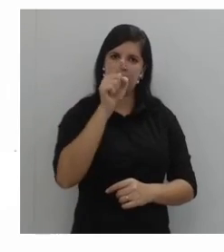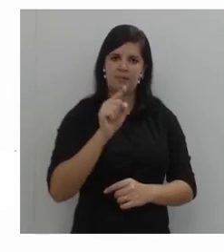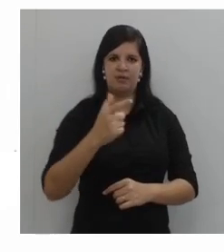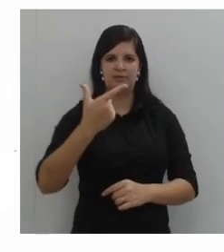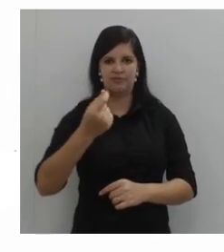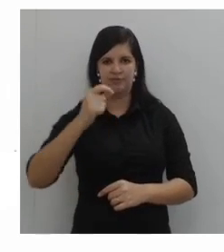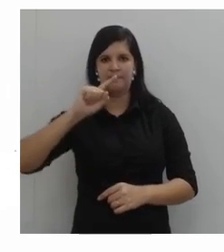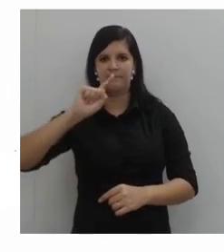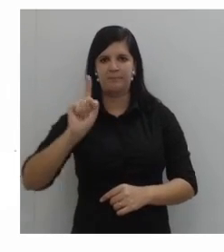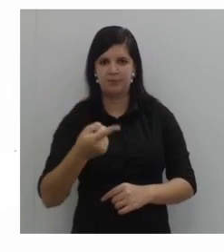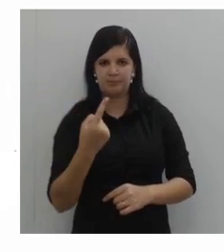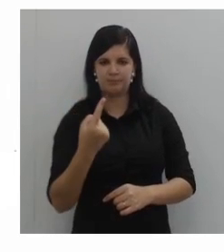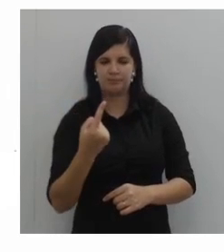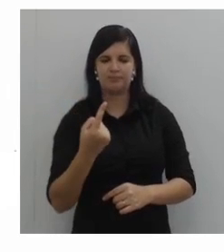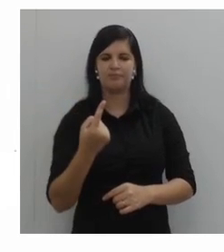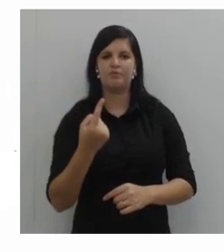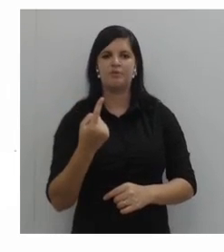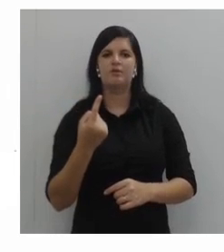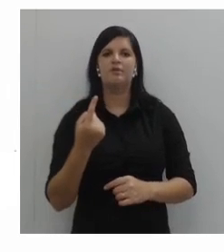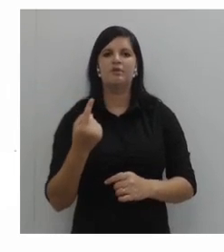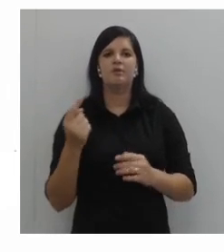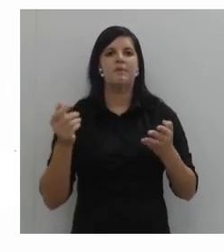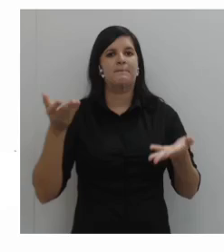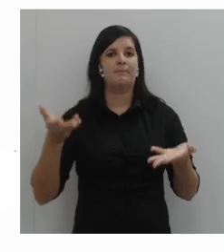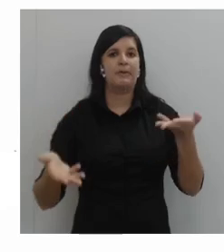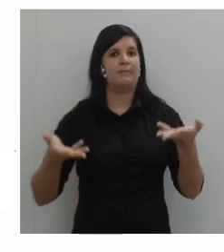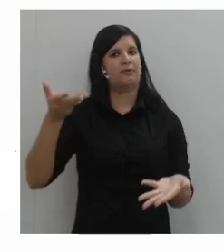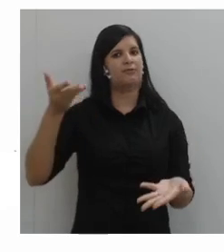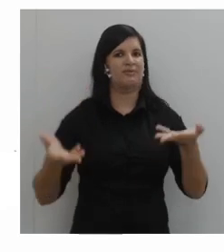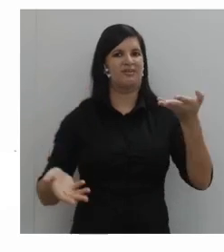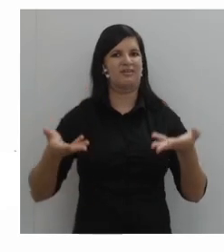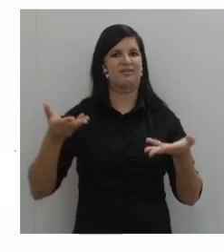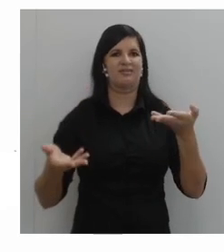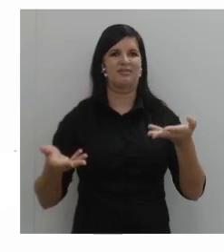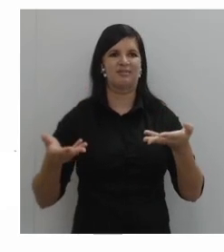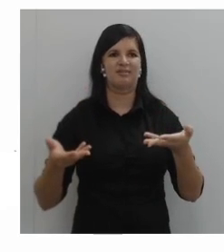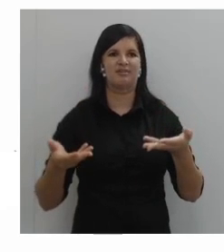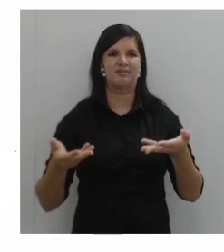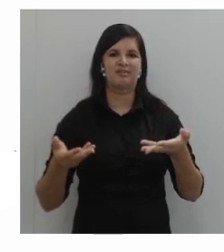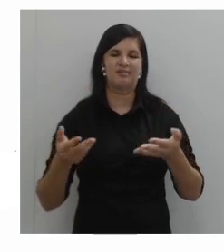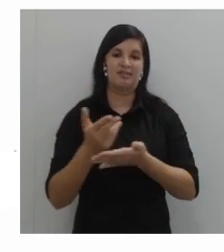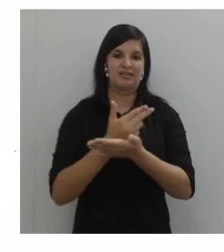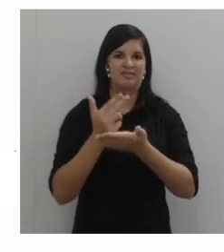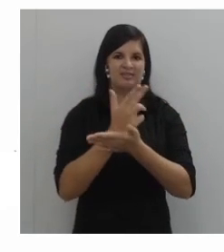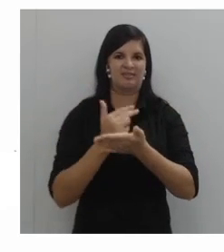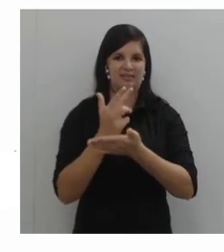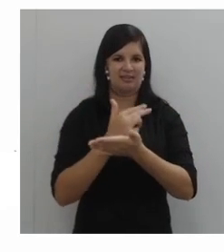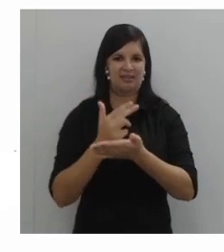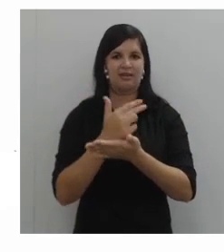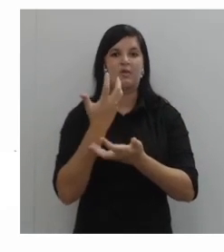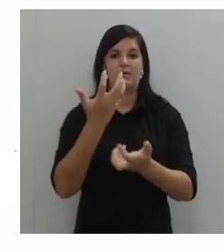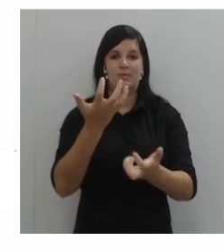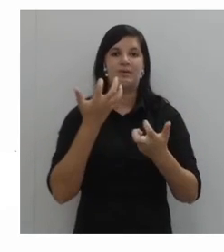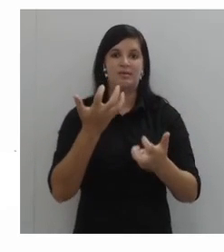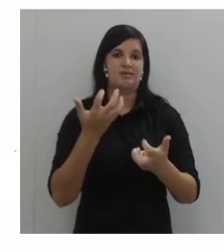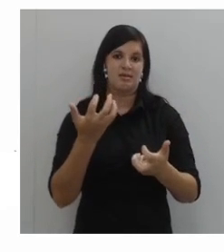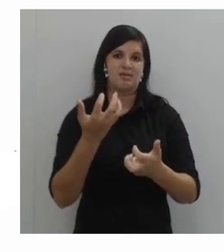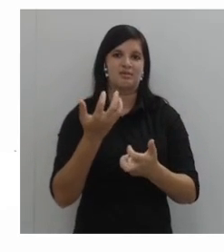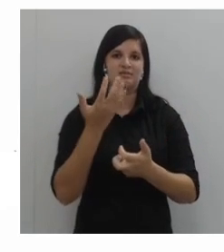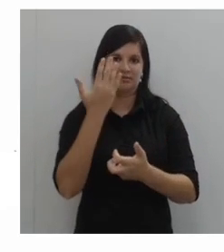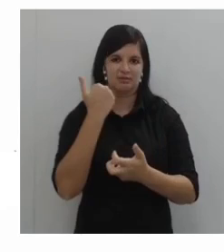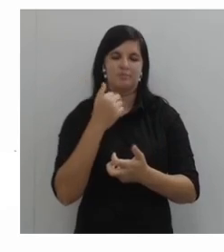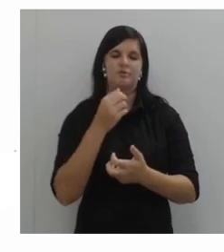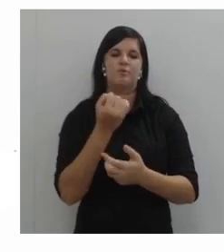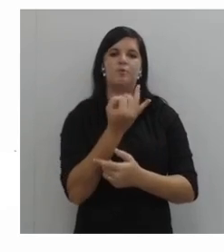mil e fazer a mesma proporcionalidade. O tamanho do desenho é o que você está querendo agora no segundo mapa,